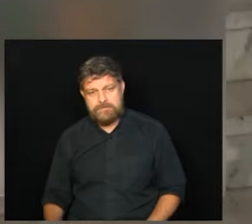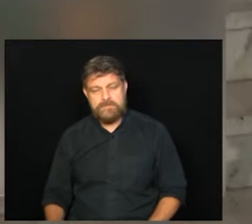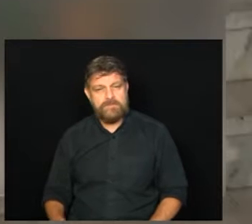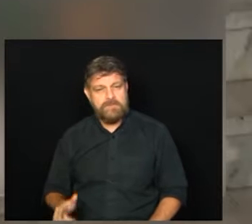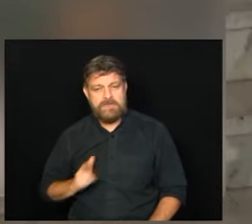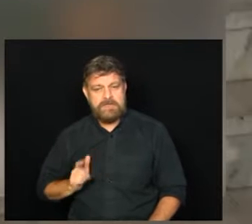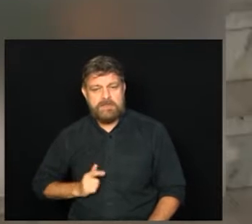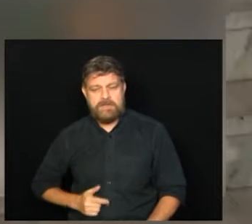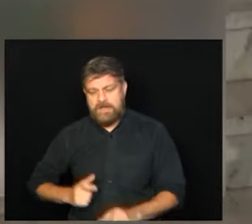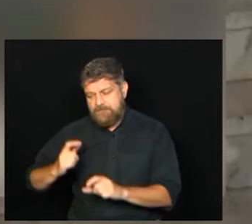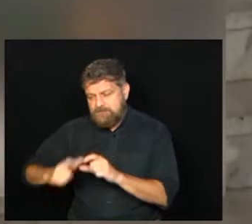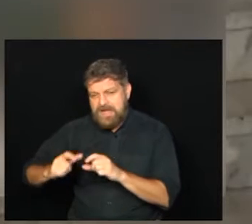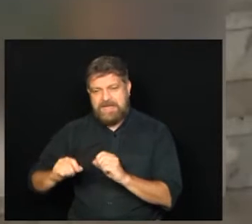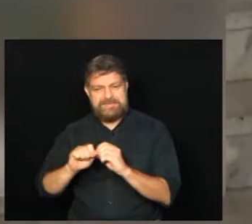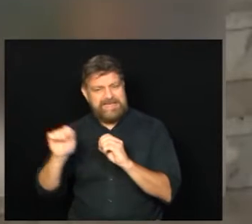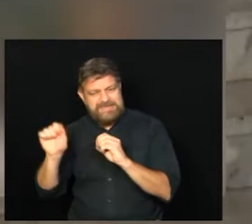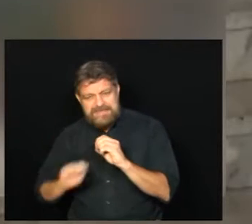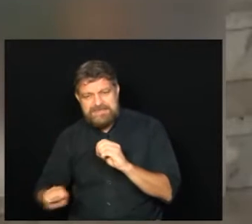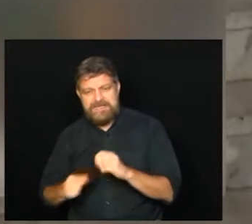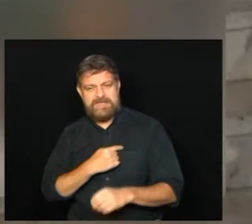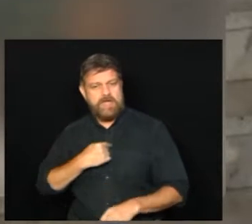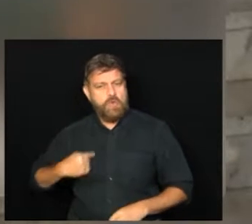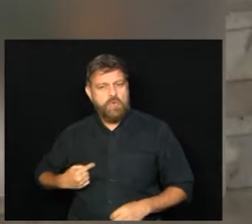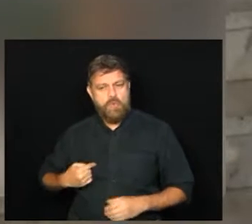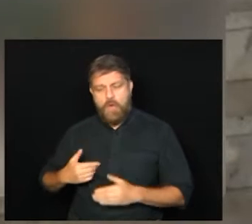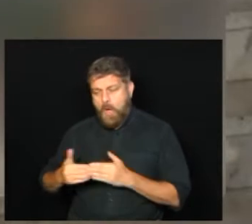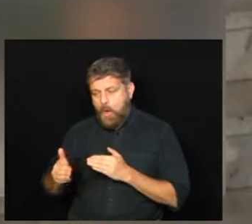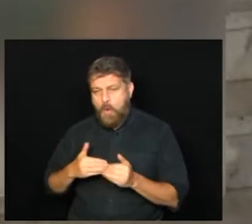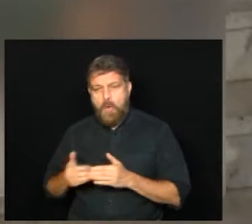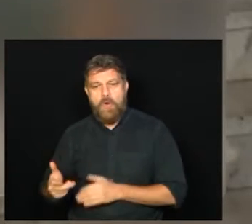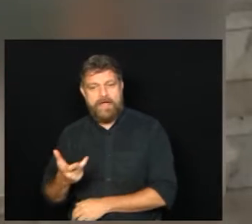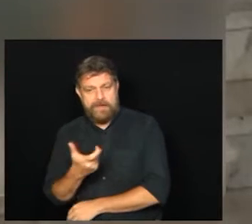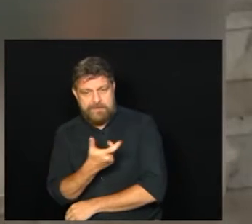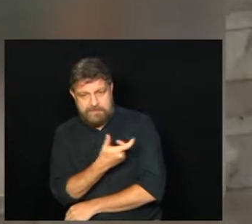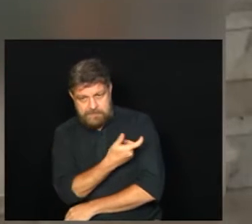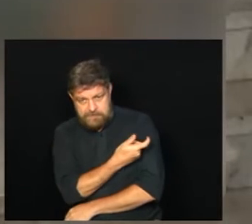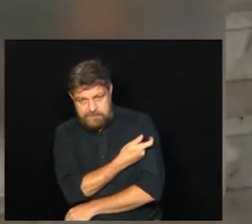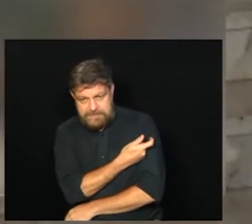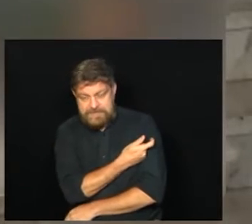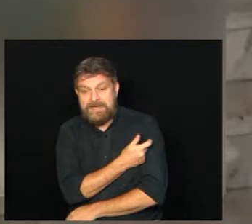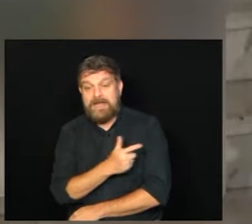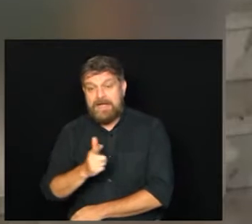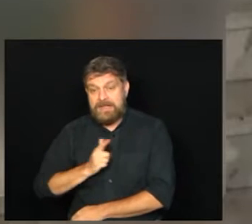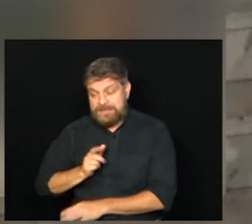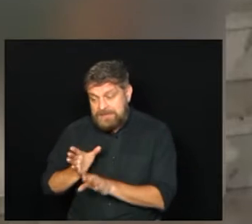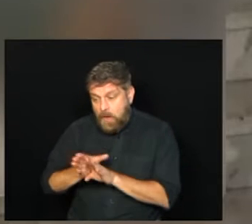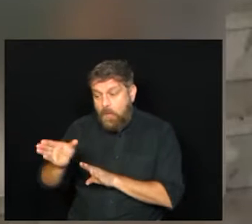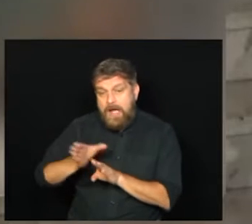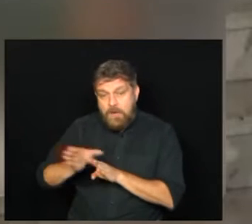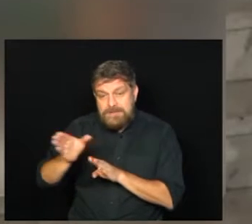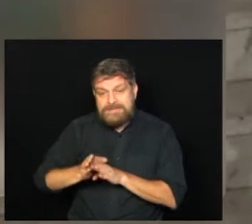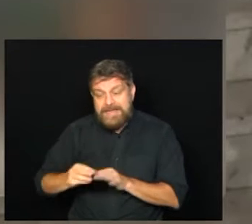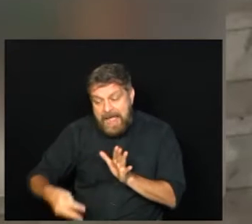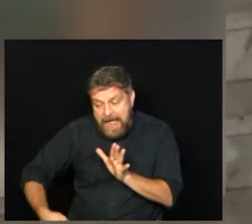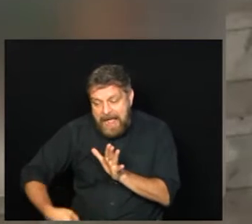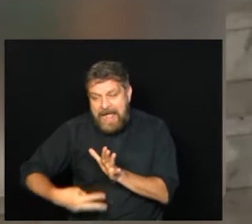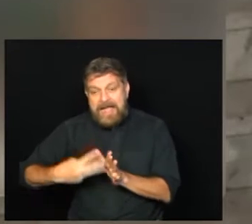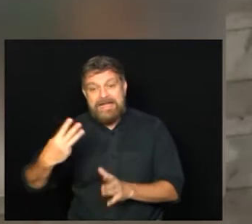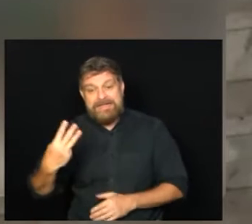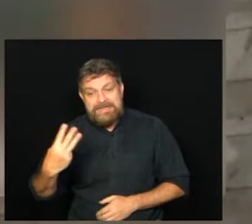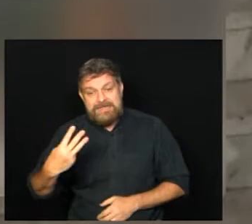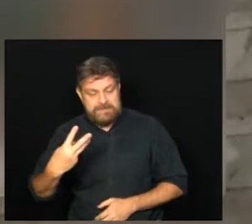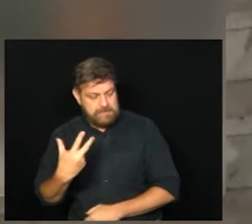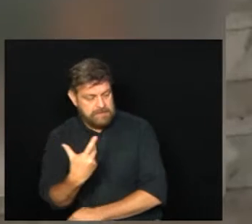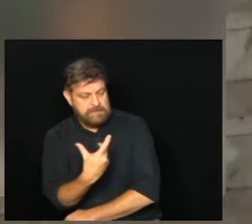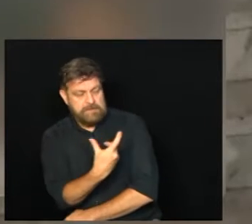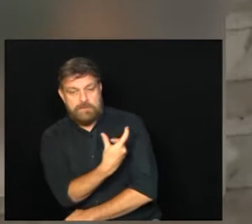Independente da vacina que foi utilizada para vacinar os idosos, está sendo recomendado uma terceira dose para